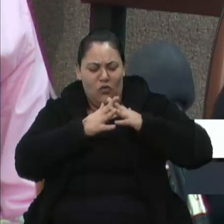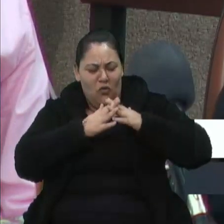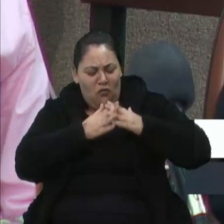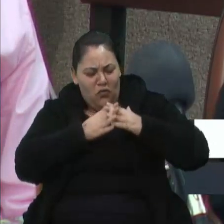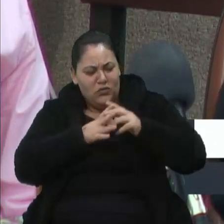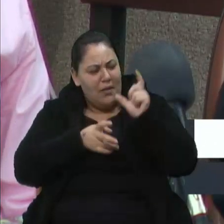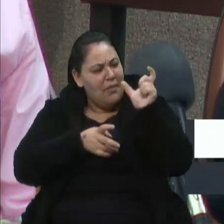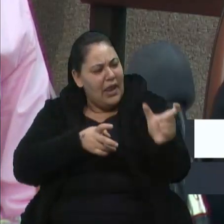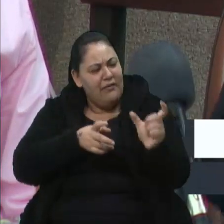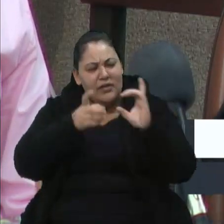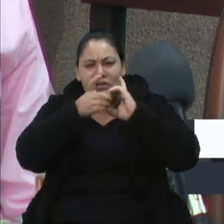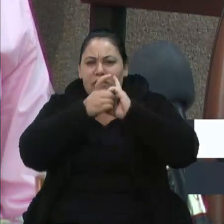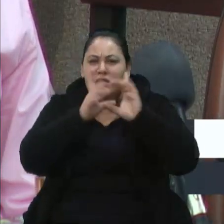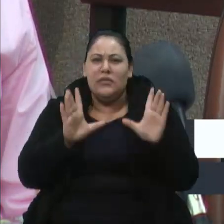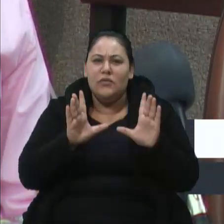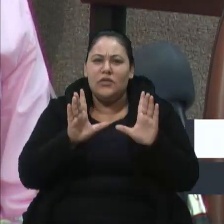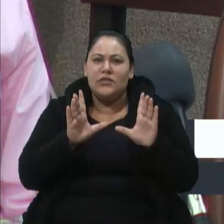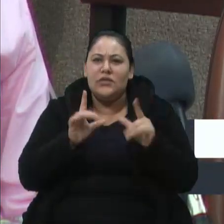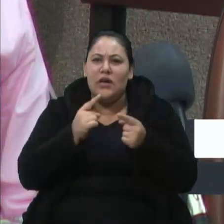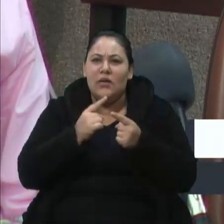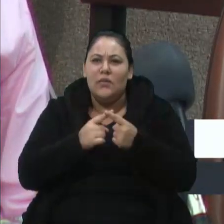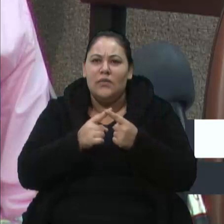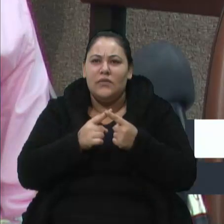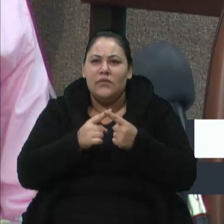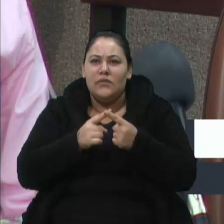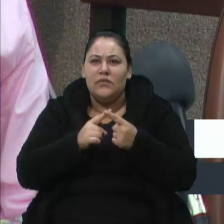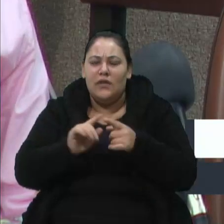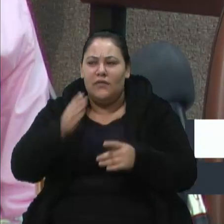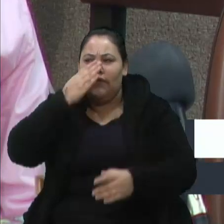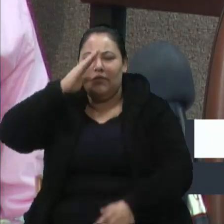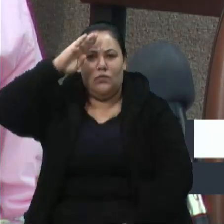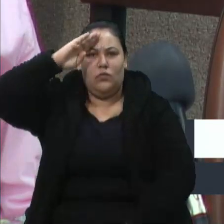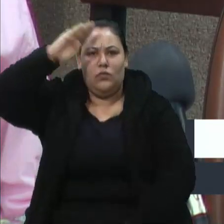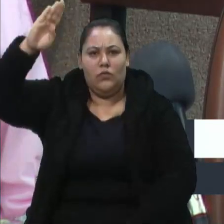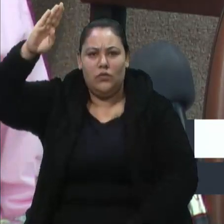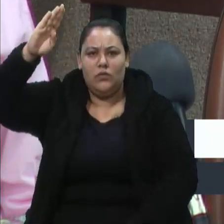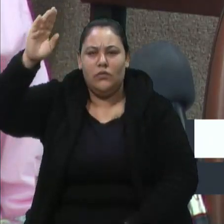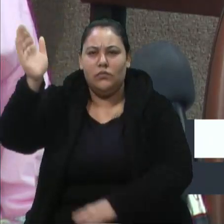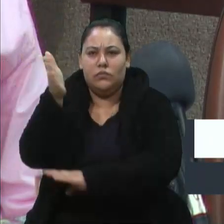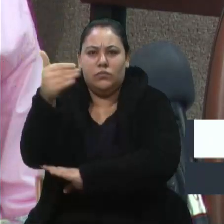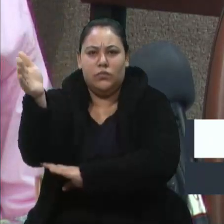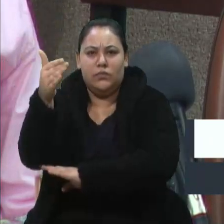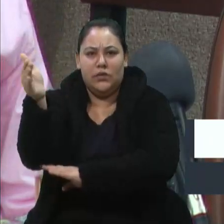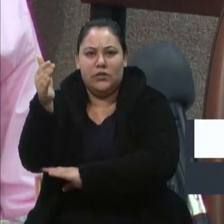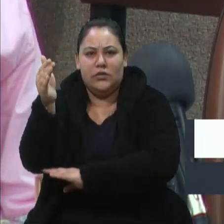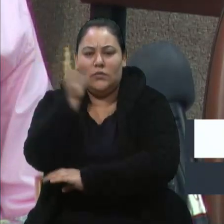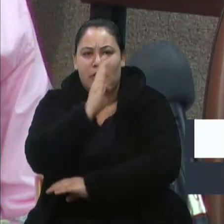democracia. Ir na frente dos quartéis com bandeira do Brasil é um ato golpista, antidemocrático?